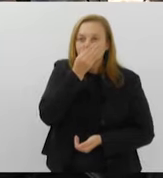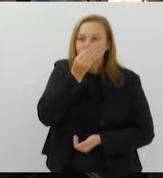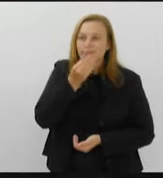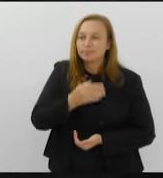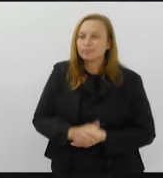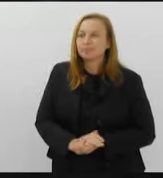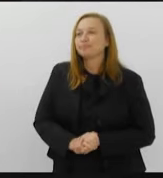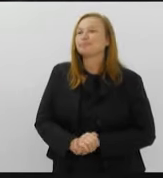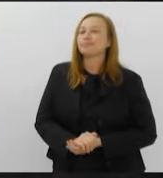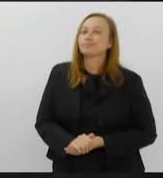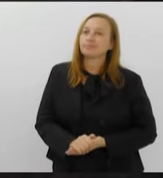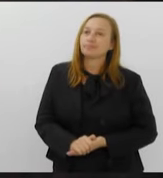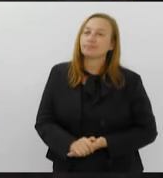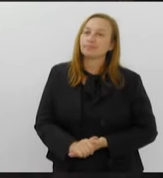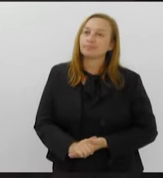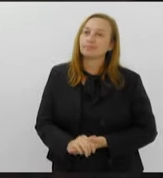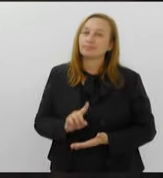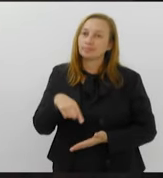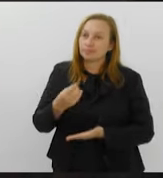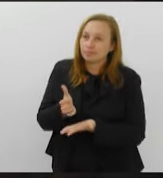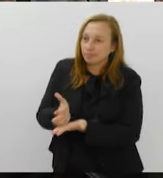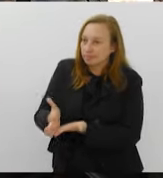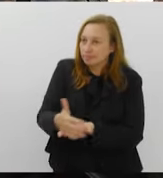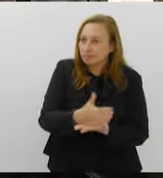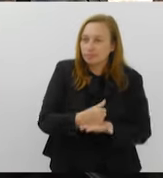Em seguida, procederemos à apuração.